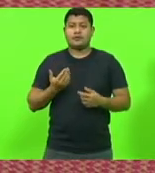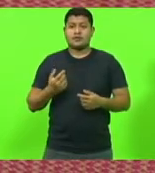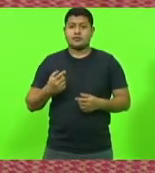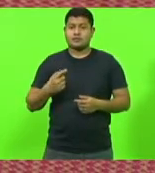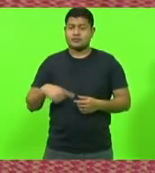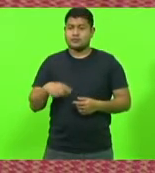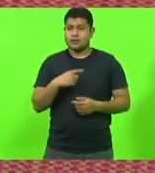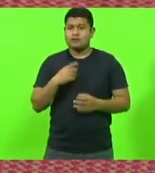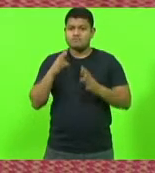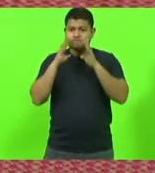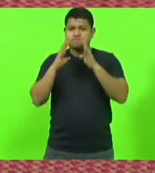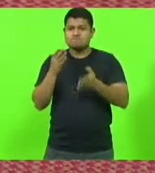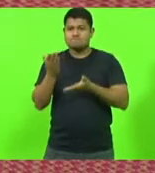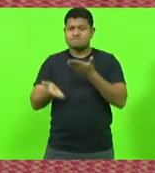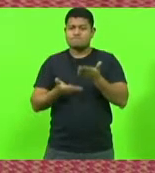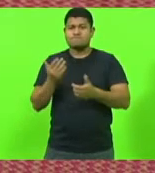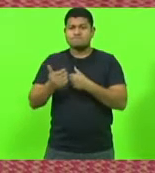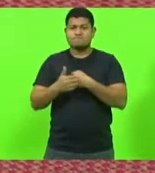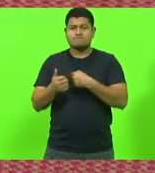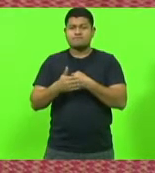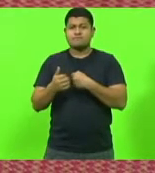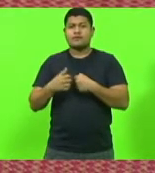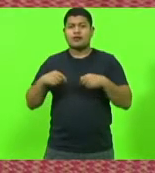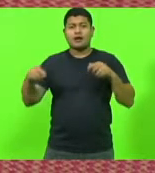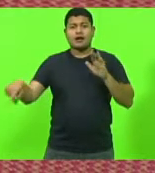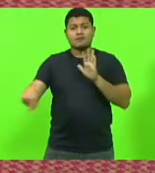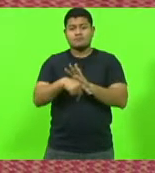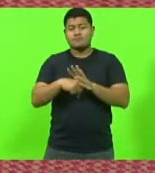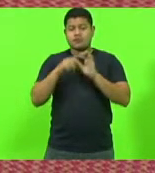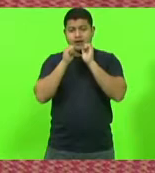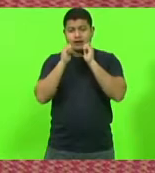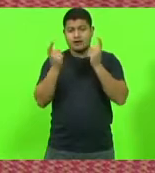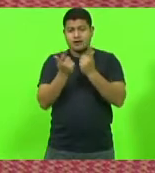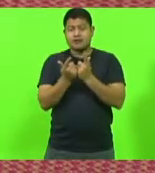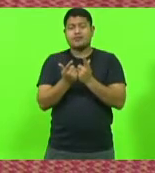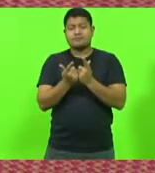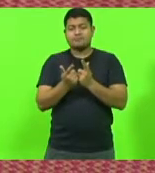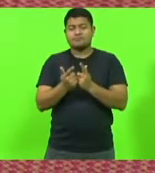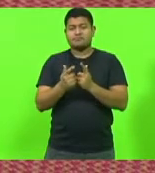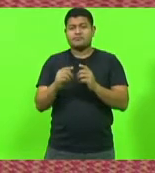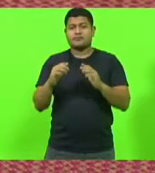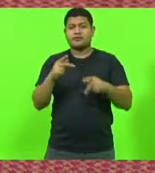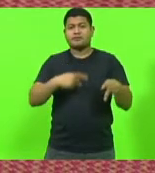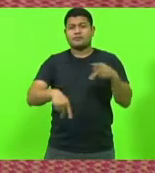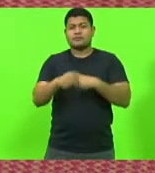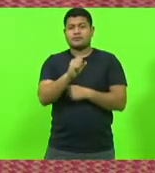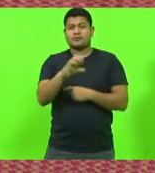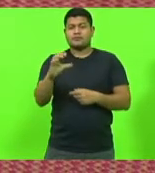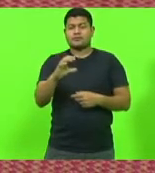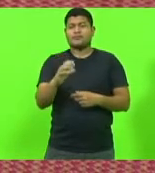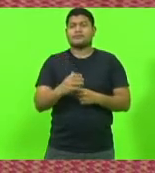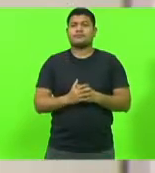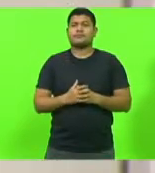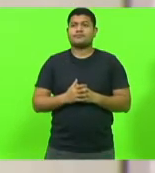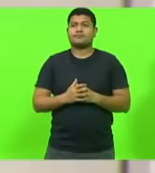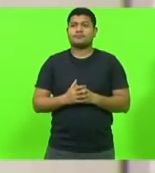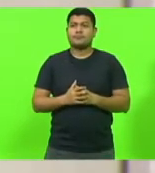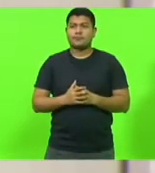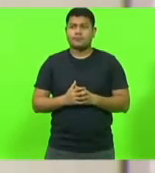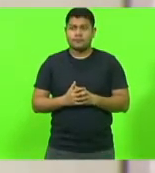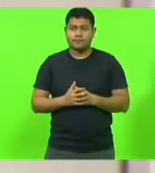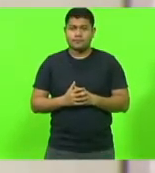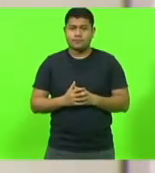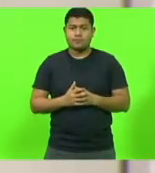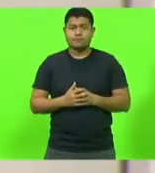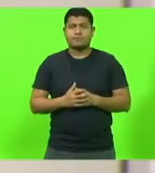nossa atenção e com o carinho. Aqui é a casa dos catarinenses. Uma boa estada para vocês aqui. Também,